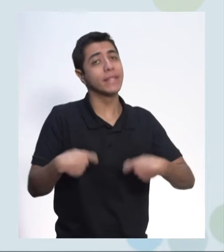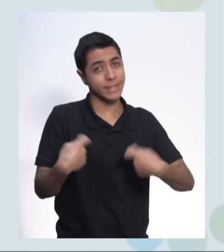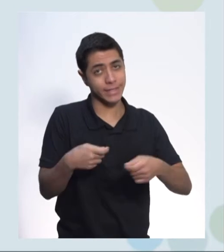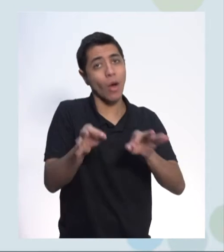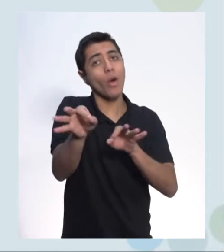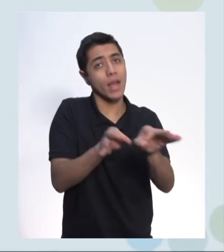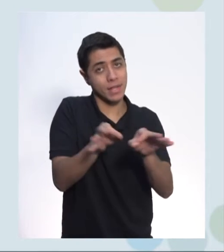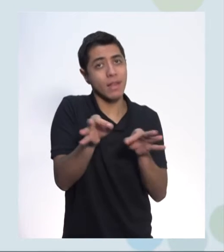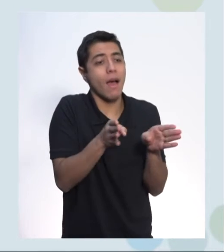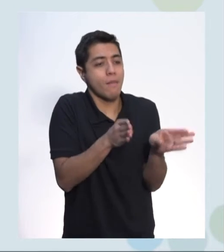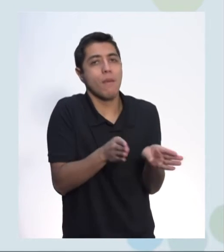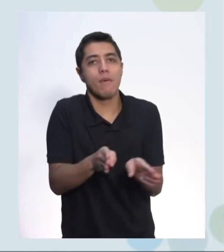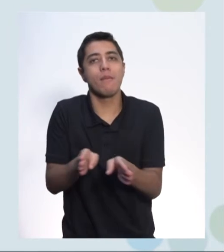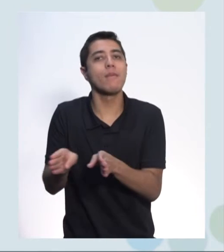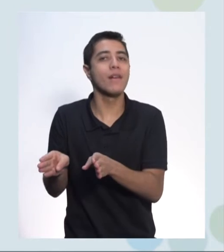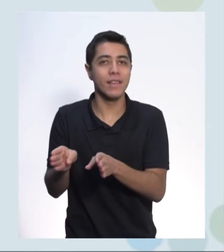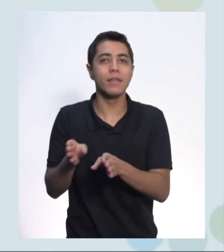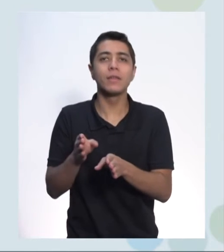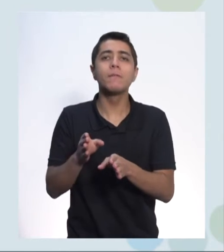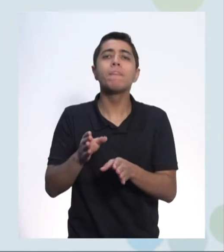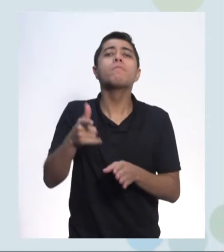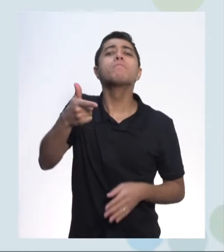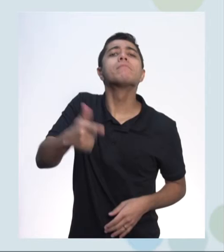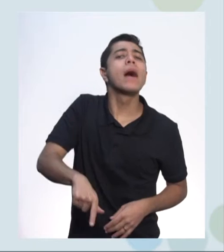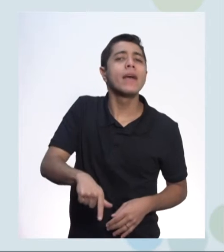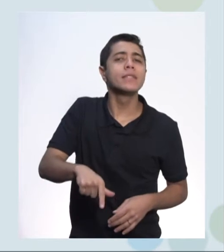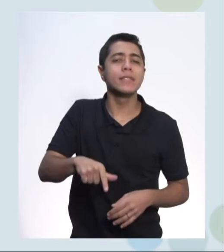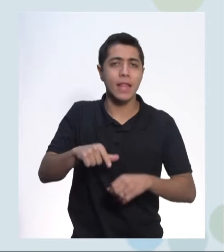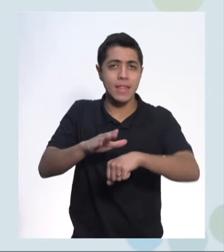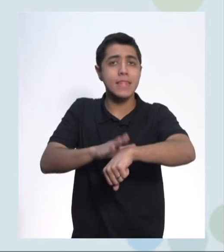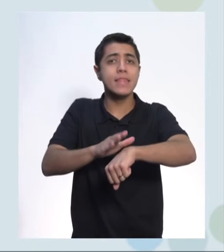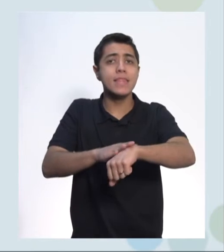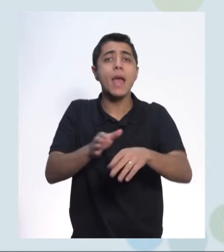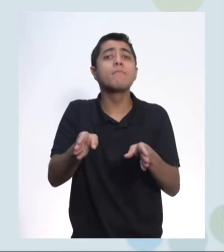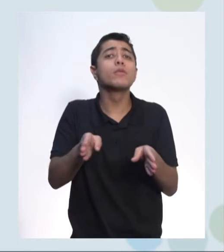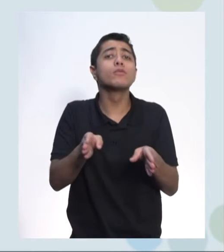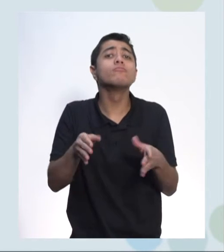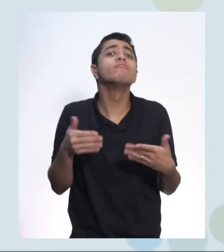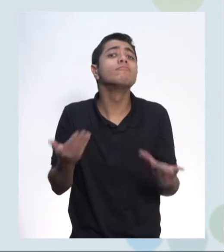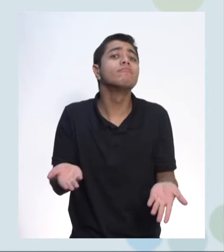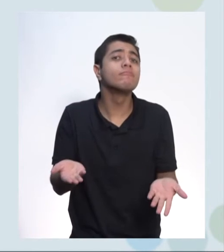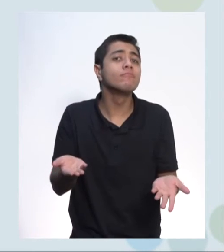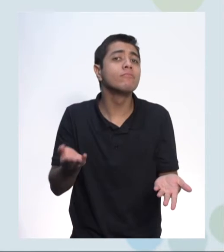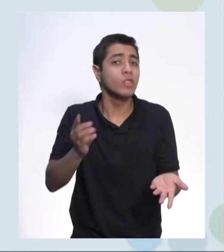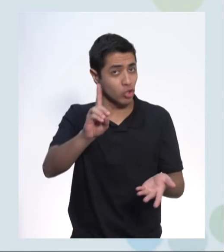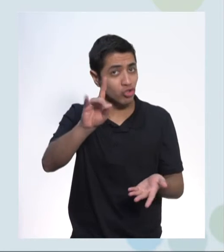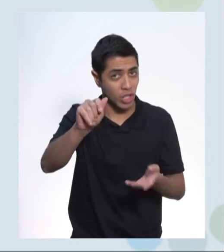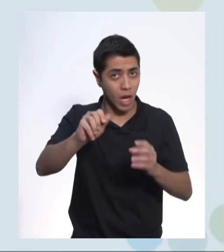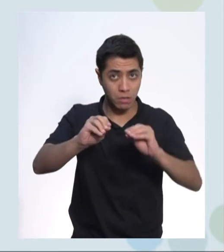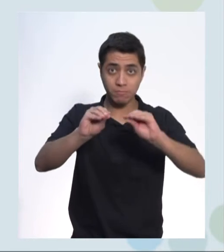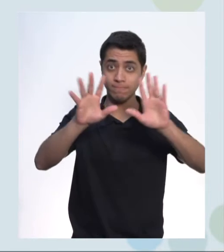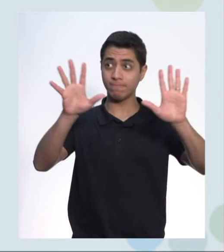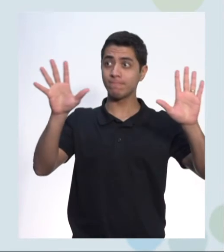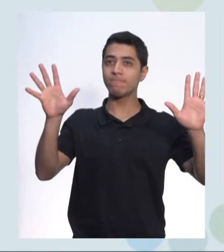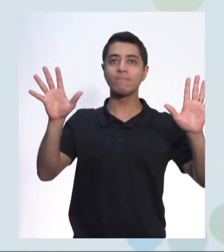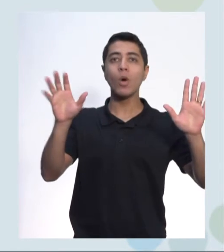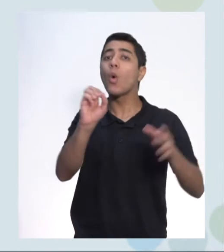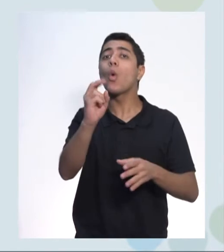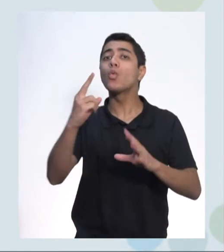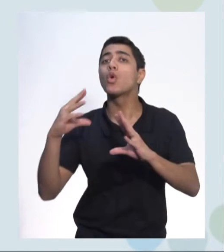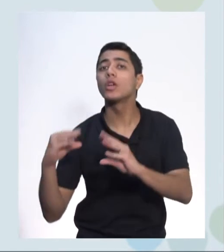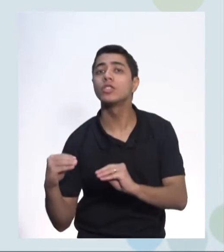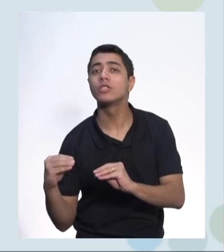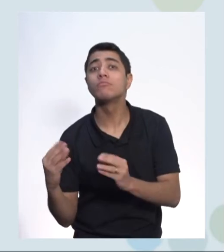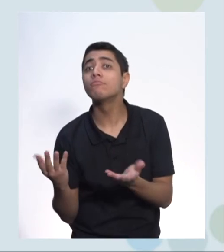organizar, né? Tempo. Quando se passa essa narrativa? É de dia ou de noite? Em qual década? Né? Se